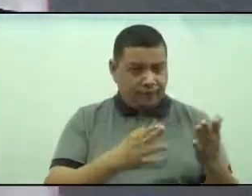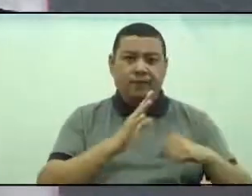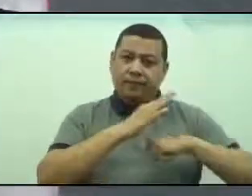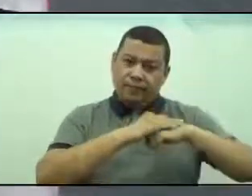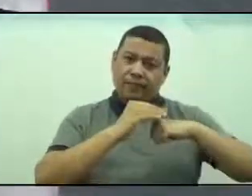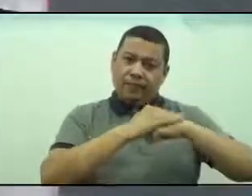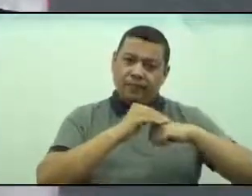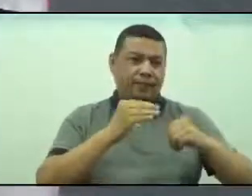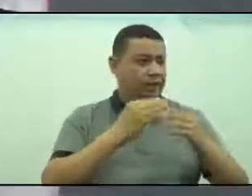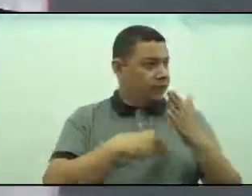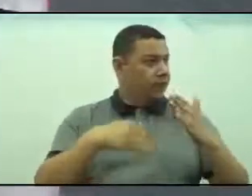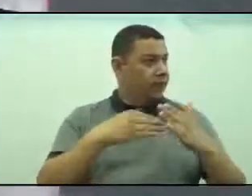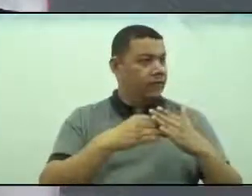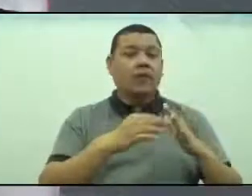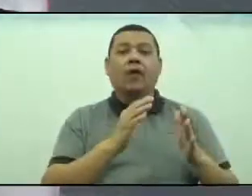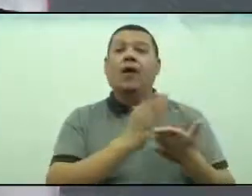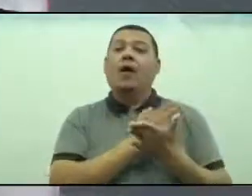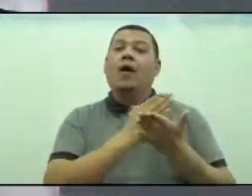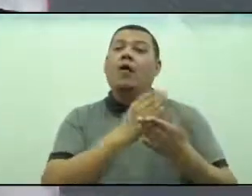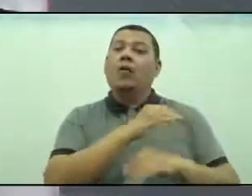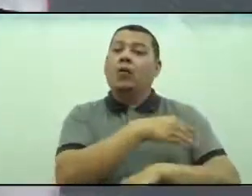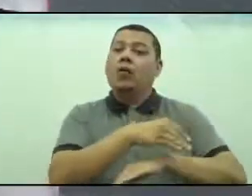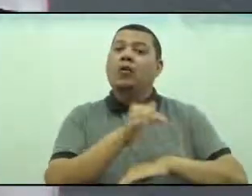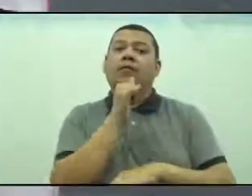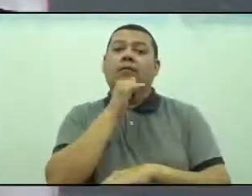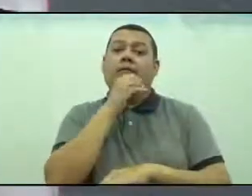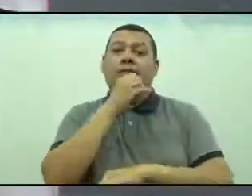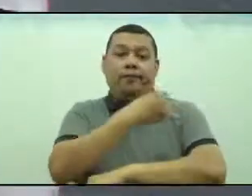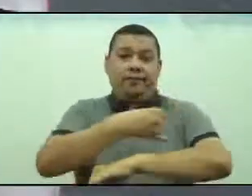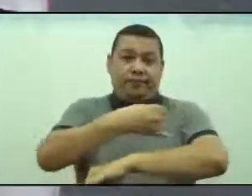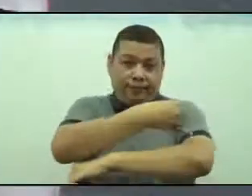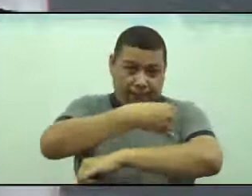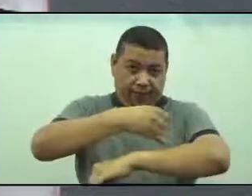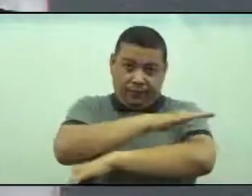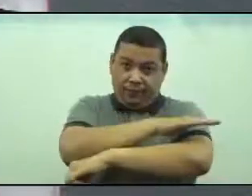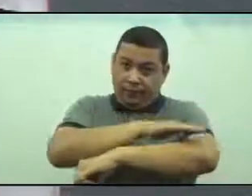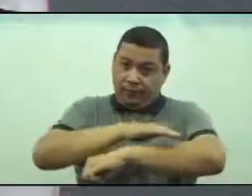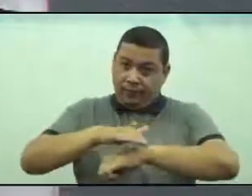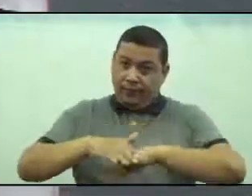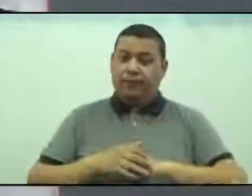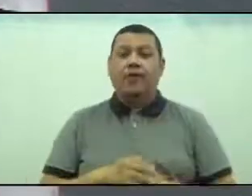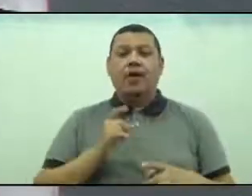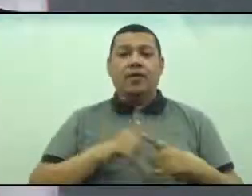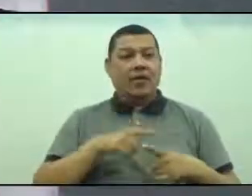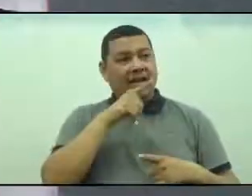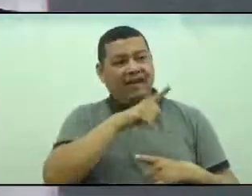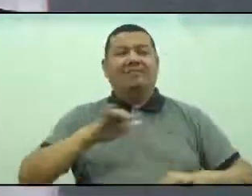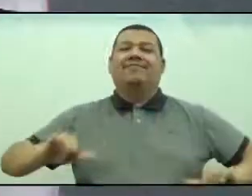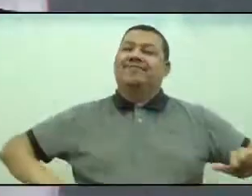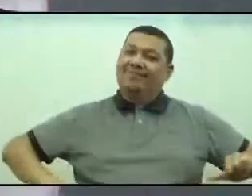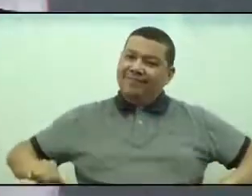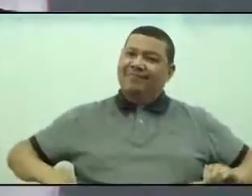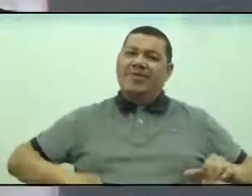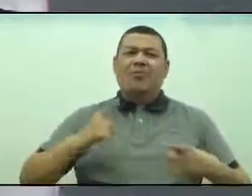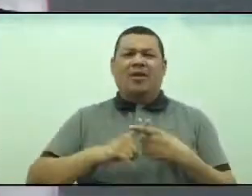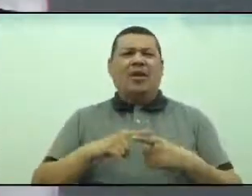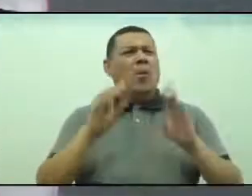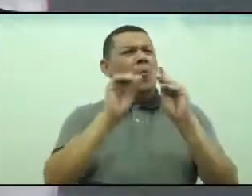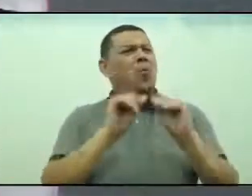as ruas que ainda não têm asfalto, porque o pessoal do Riozinho sofre realmente com muita